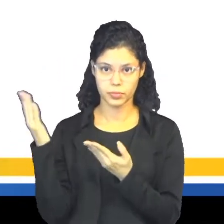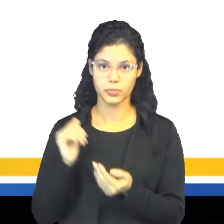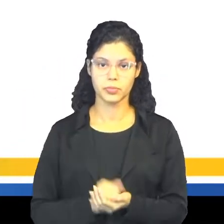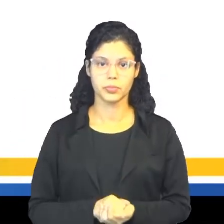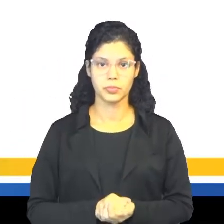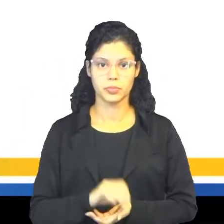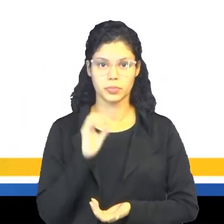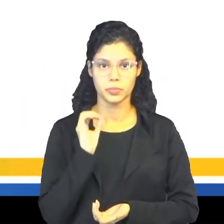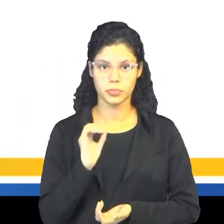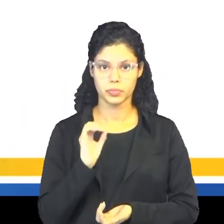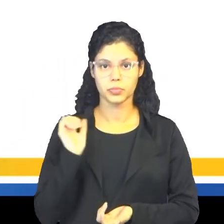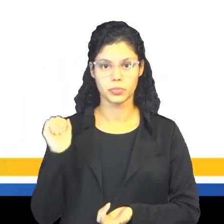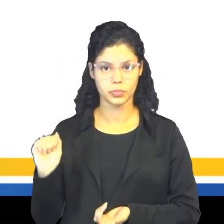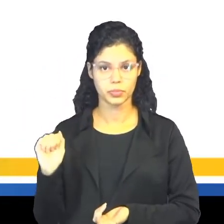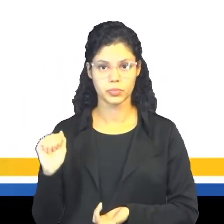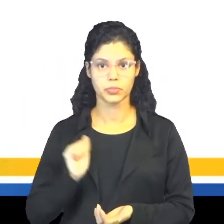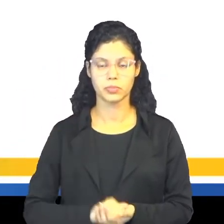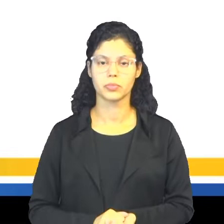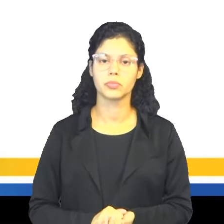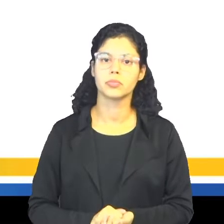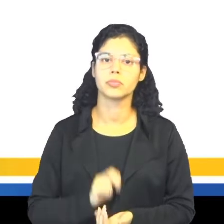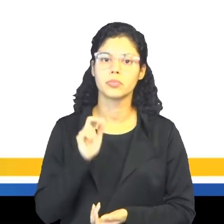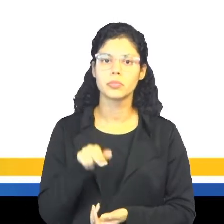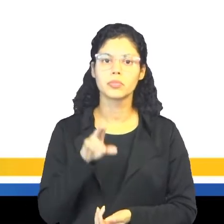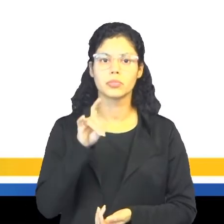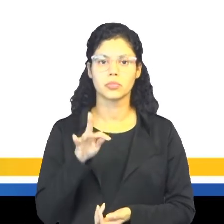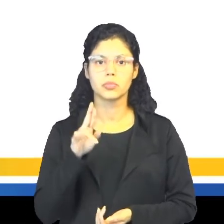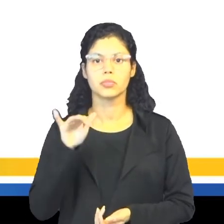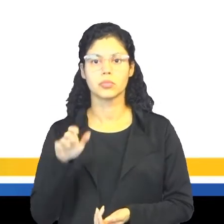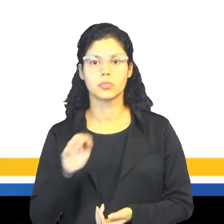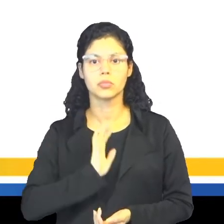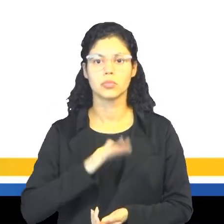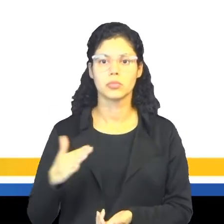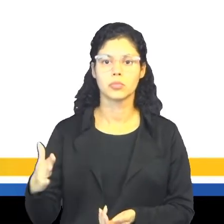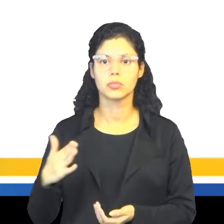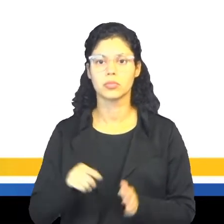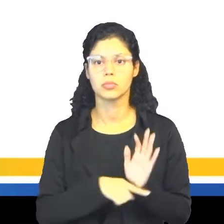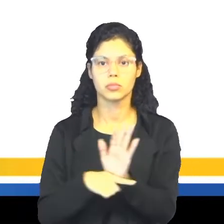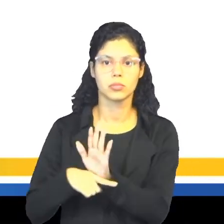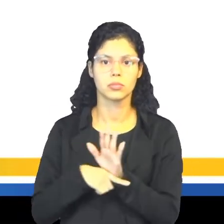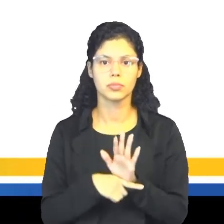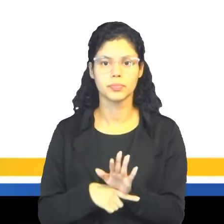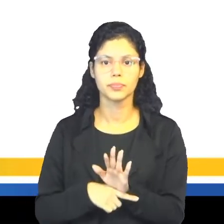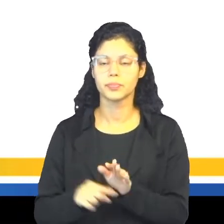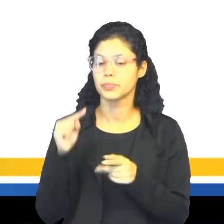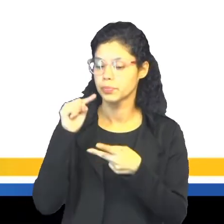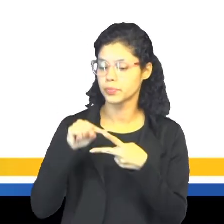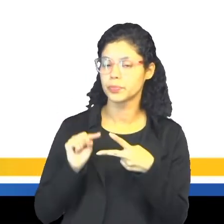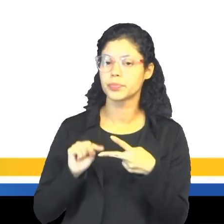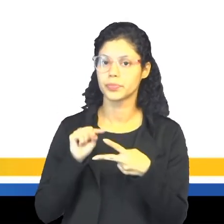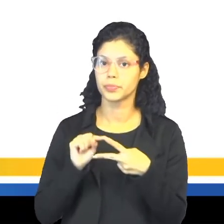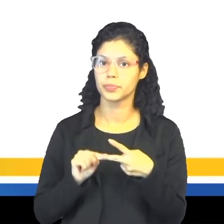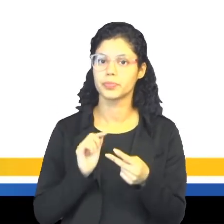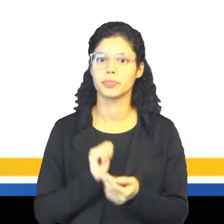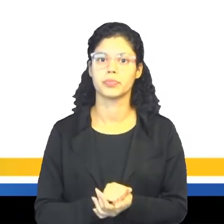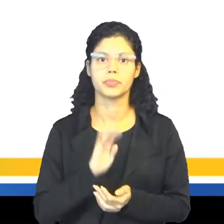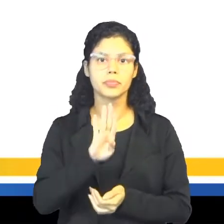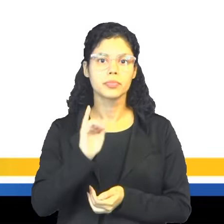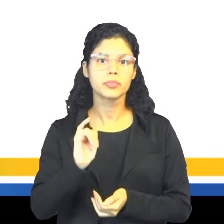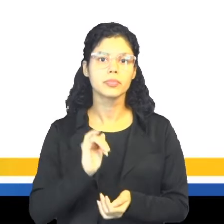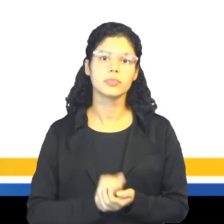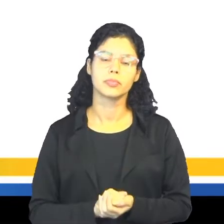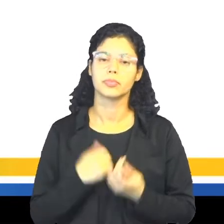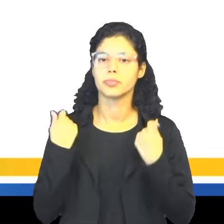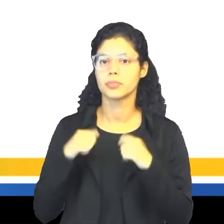o lá tá uniforme então é quando apresenta uma forma para os dois e o